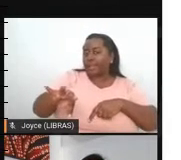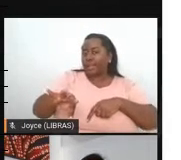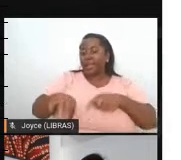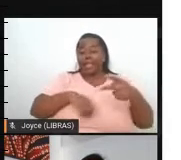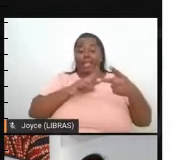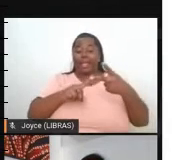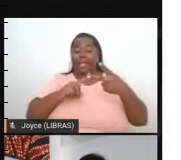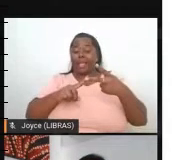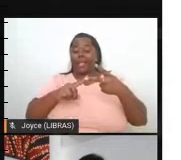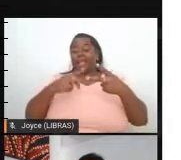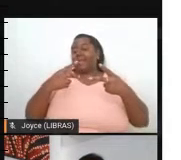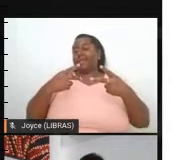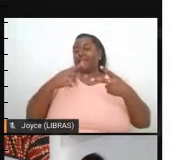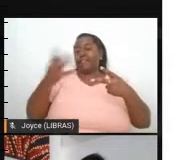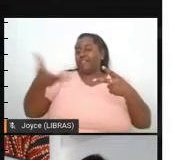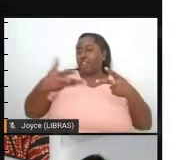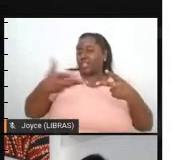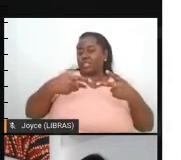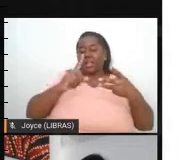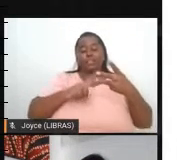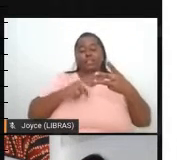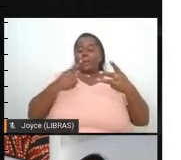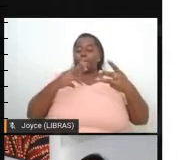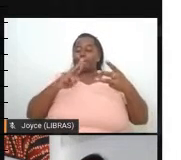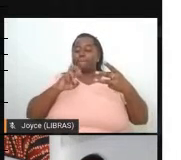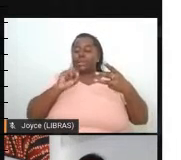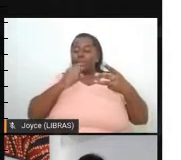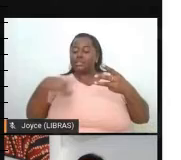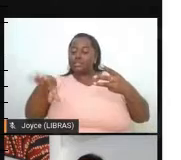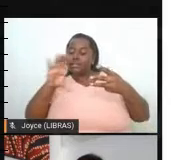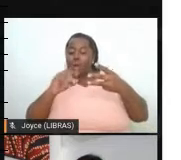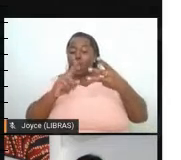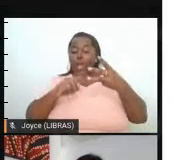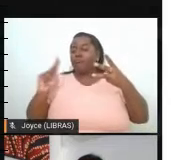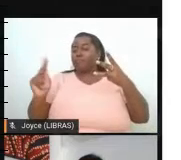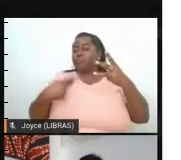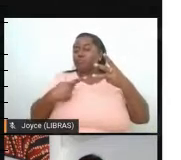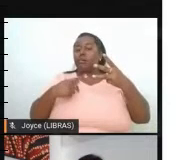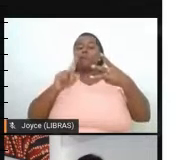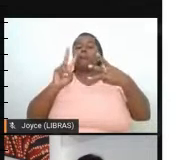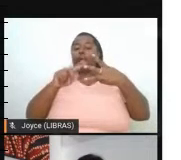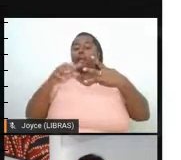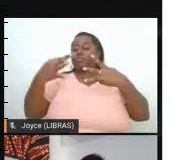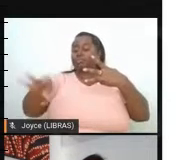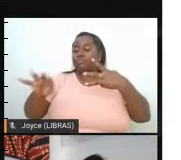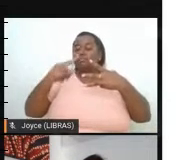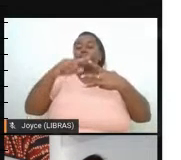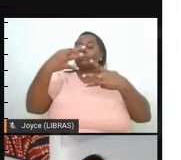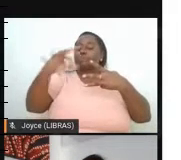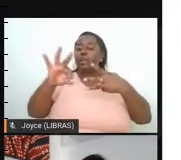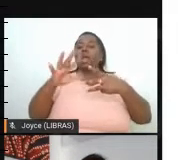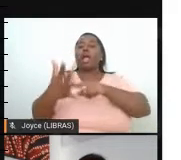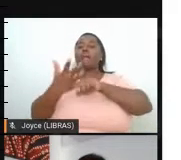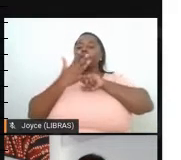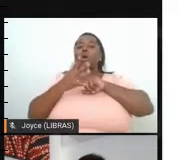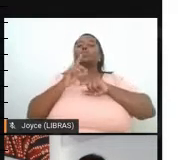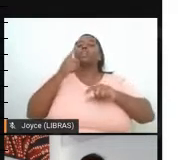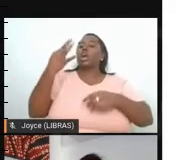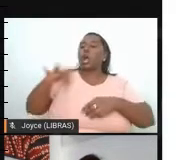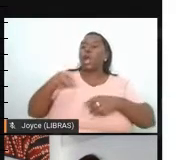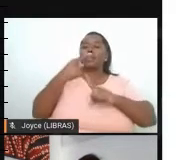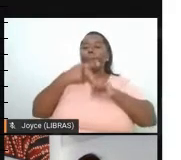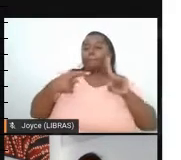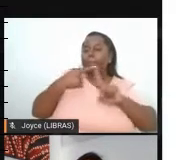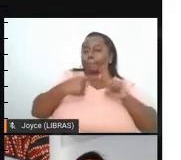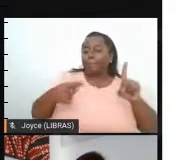que era a última resposta, mas ele acertou as outras 2, tá? Então, vai dar lá parcialmente correto, era uma questão que valia 25, ele